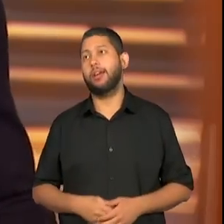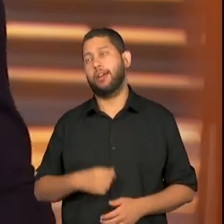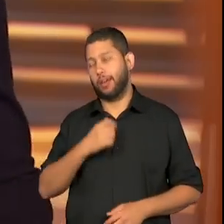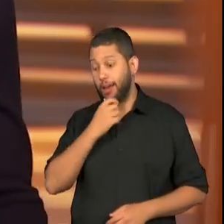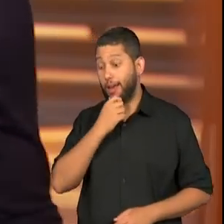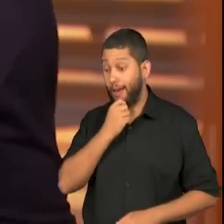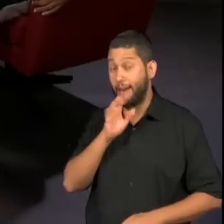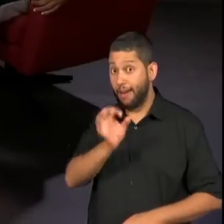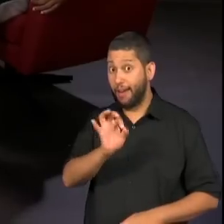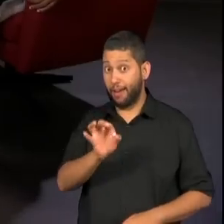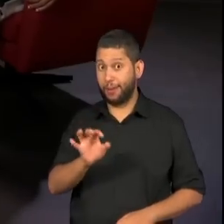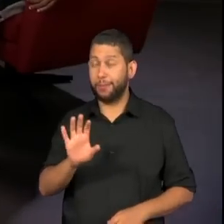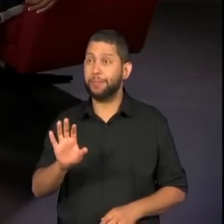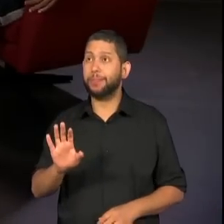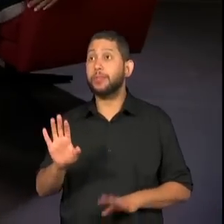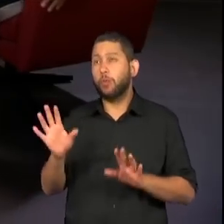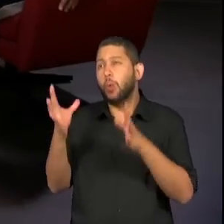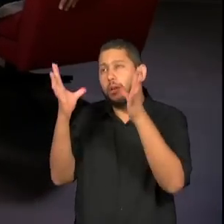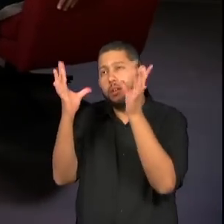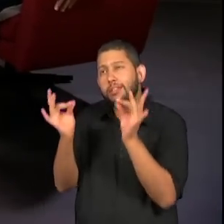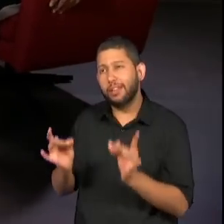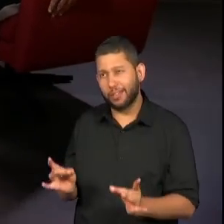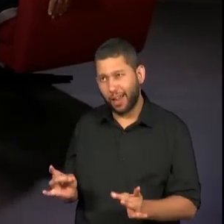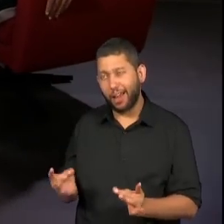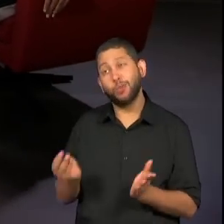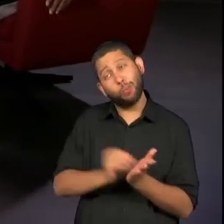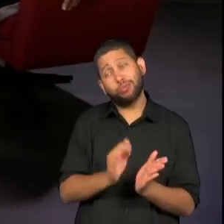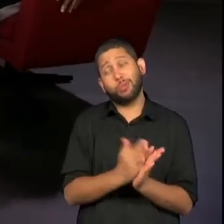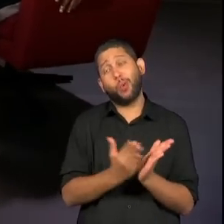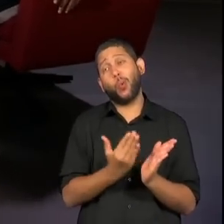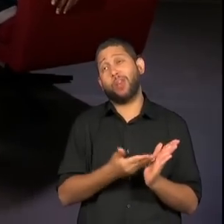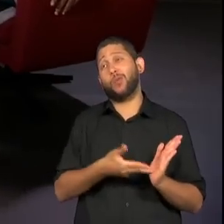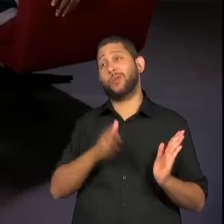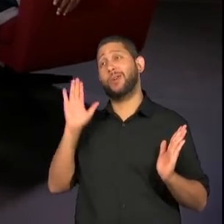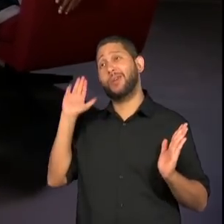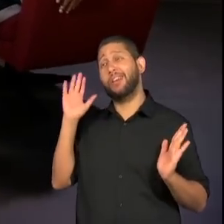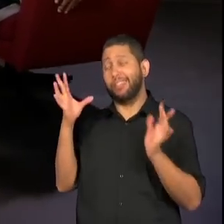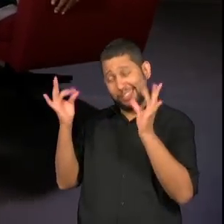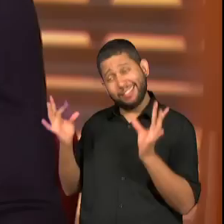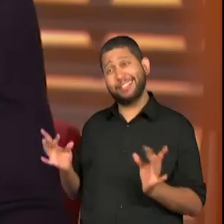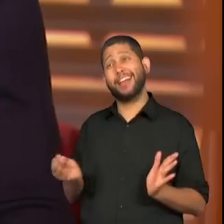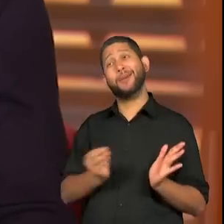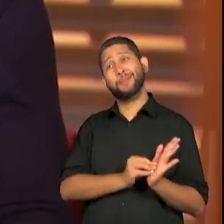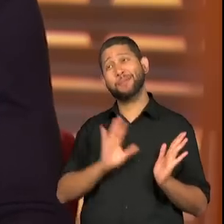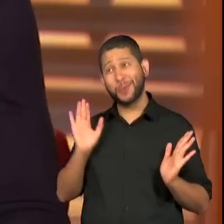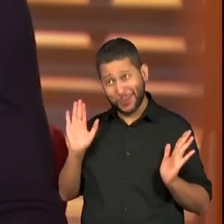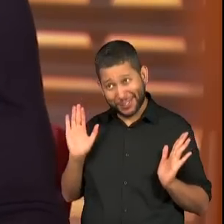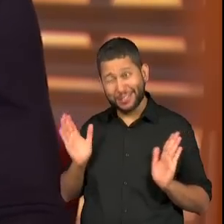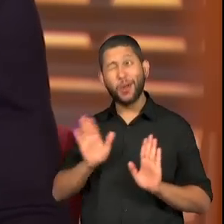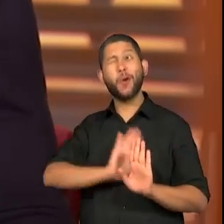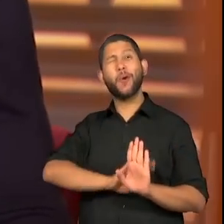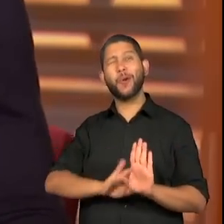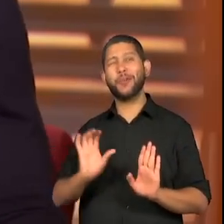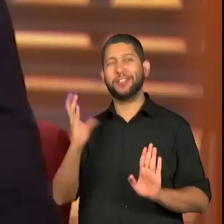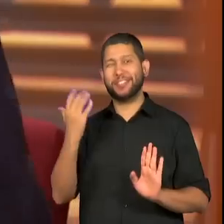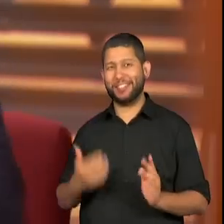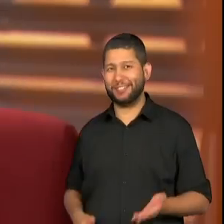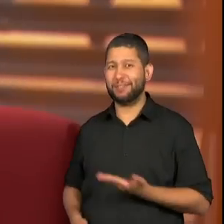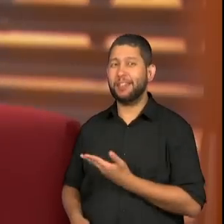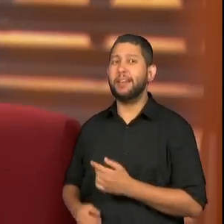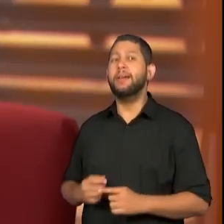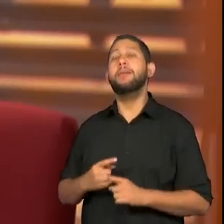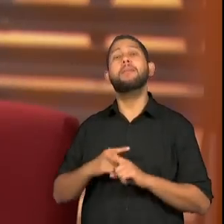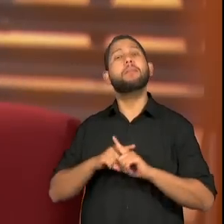história, em detalhes, eu conto no livro. Em detalhes, que tem um bastidor ali. Mas eu já